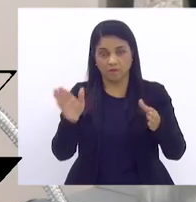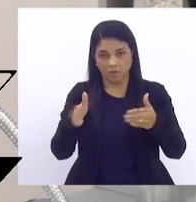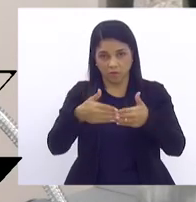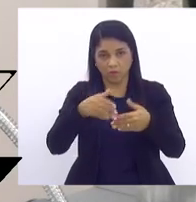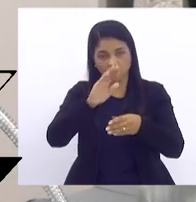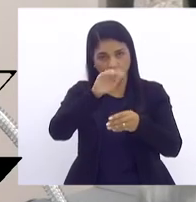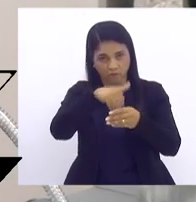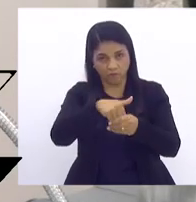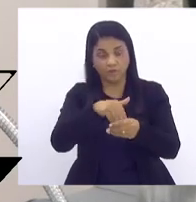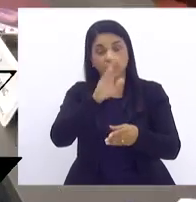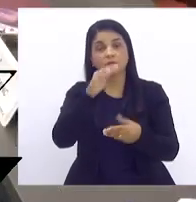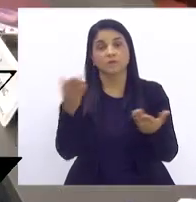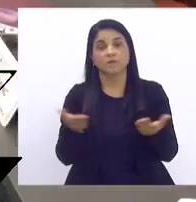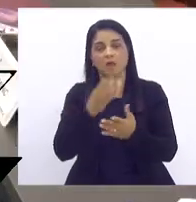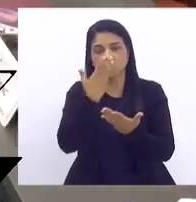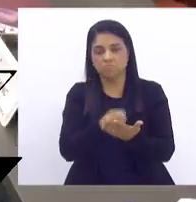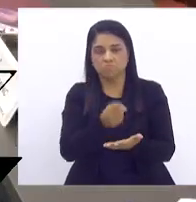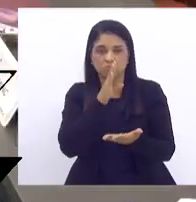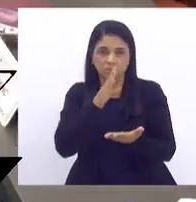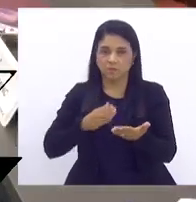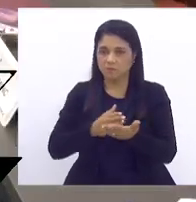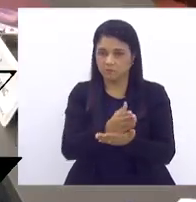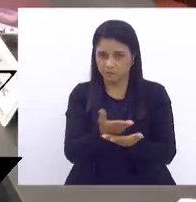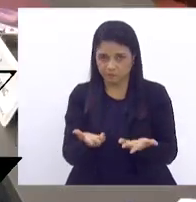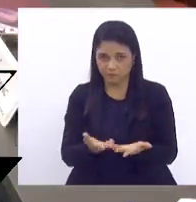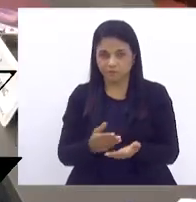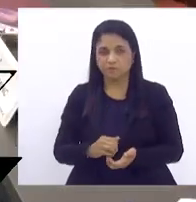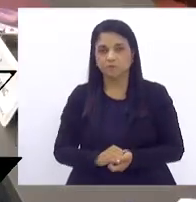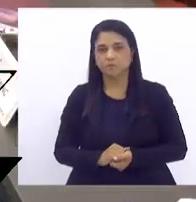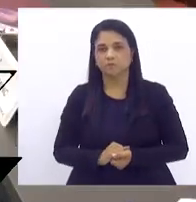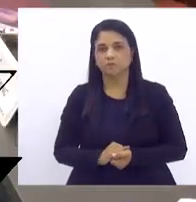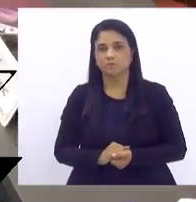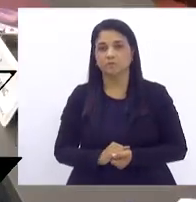aprovam, permaneçam como estão, aprovado.